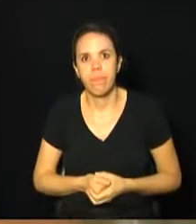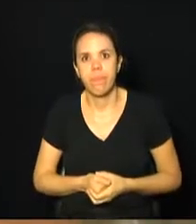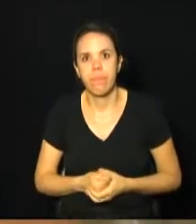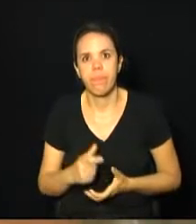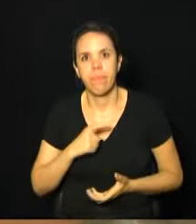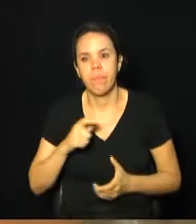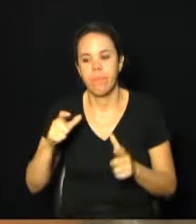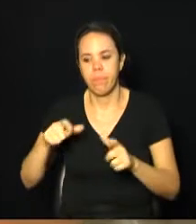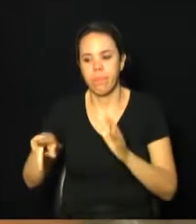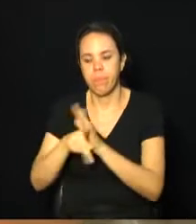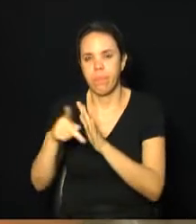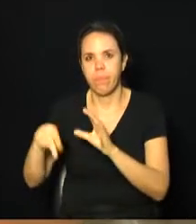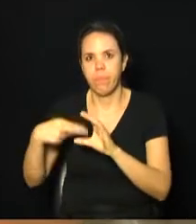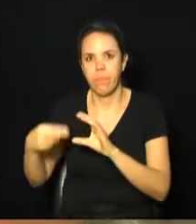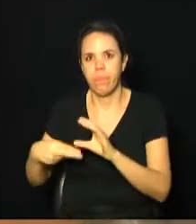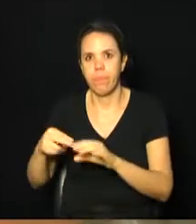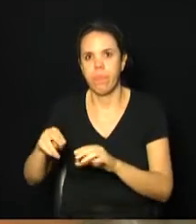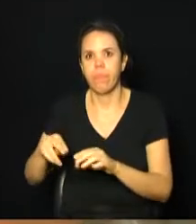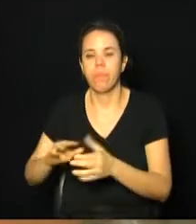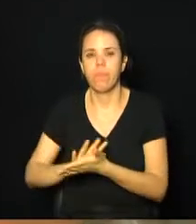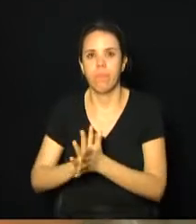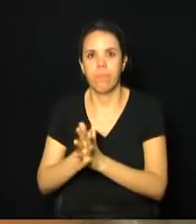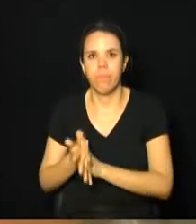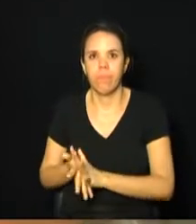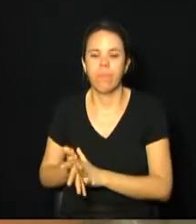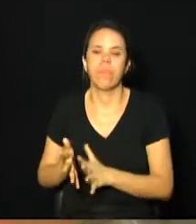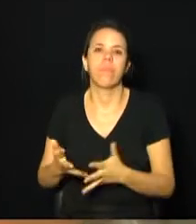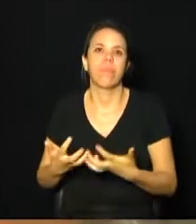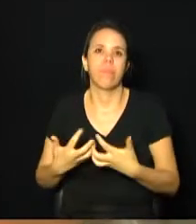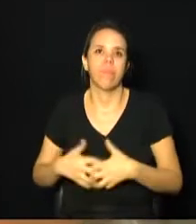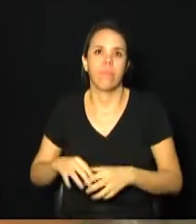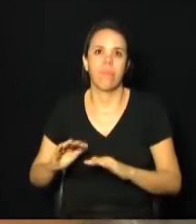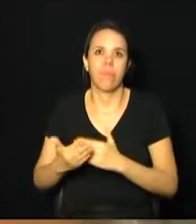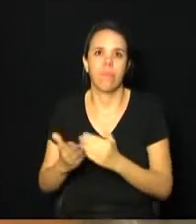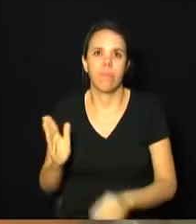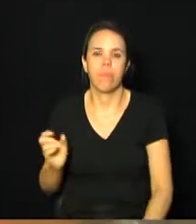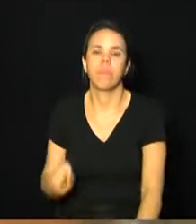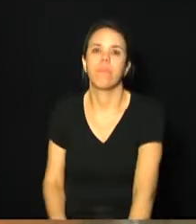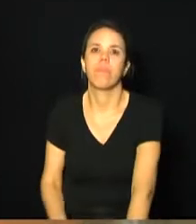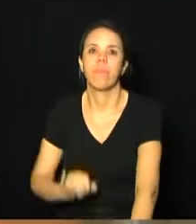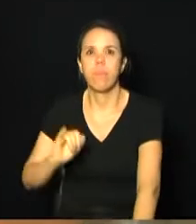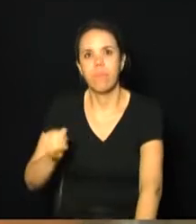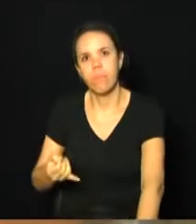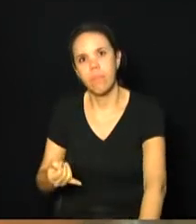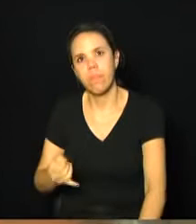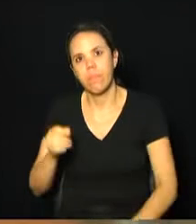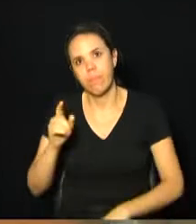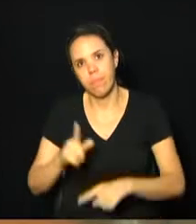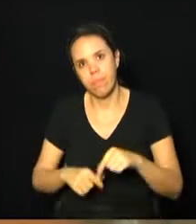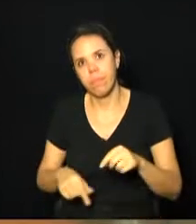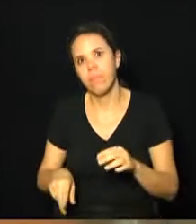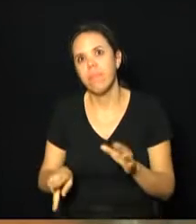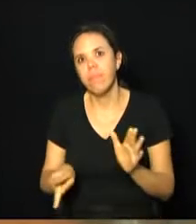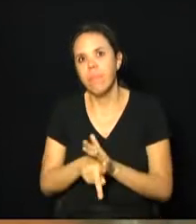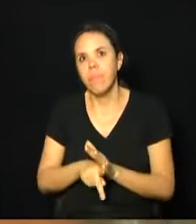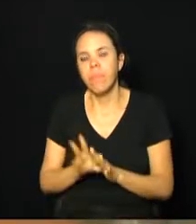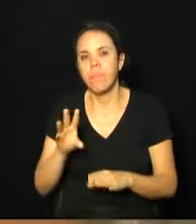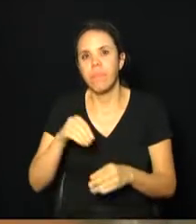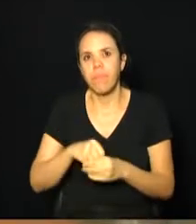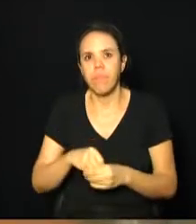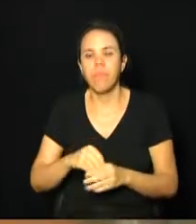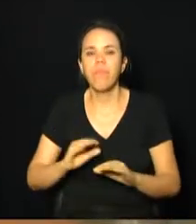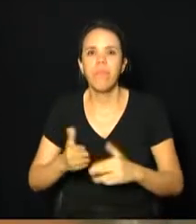um ponto de triturar no bairro, porque aí a gente já poderia aproveitar esse material mesmo dentro do